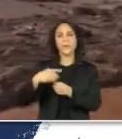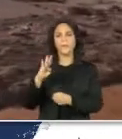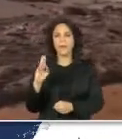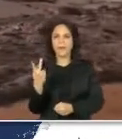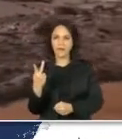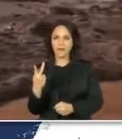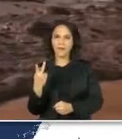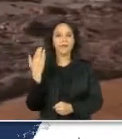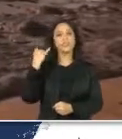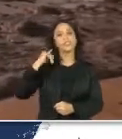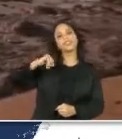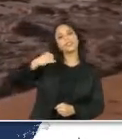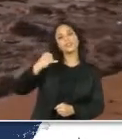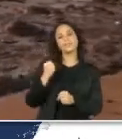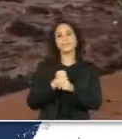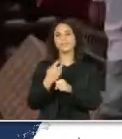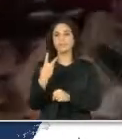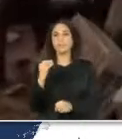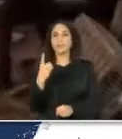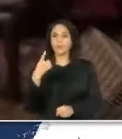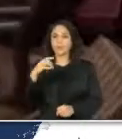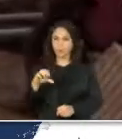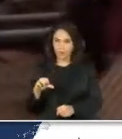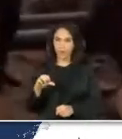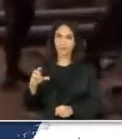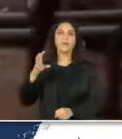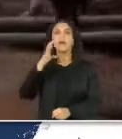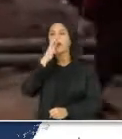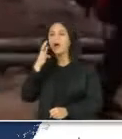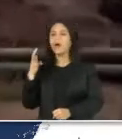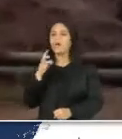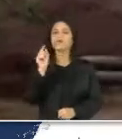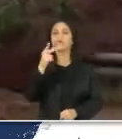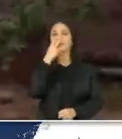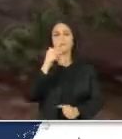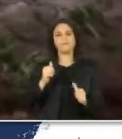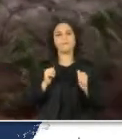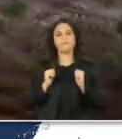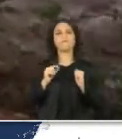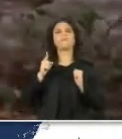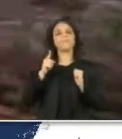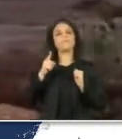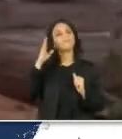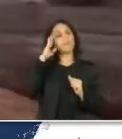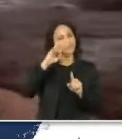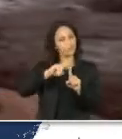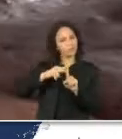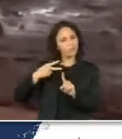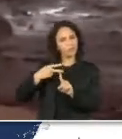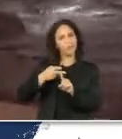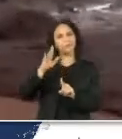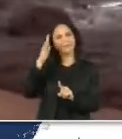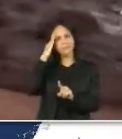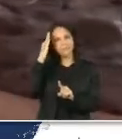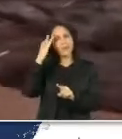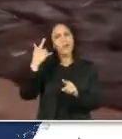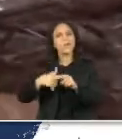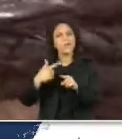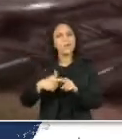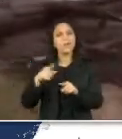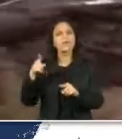a instabilidade estava sendo gerada na barragem e teriam, além de todos os crimes que foram acusados